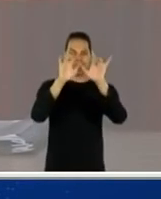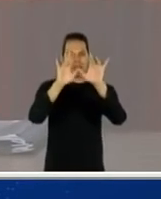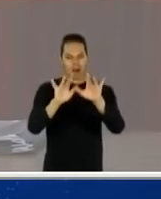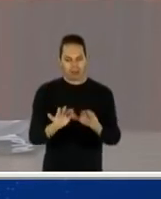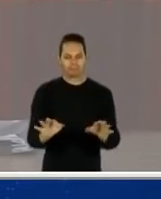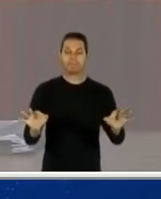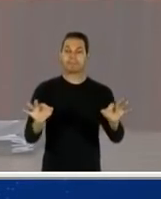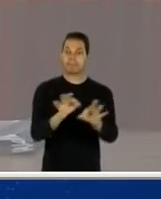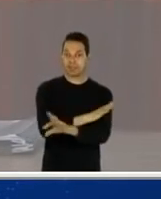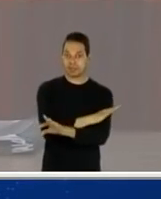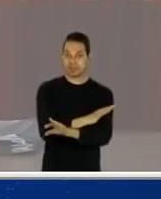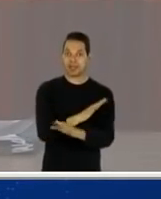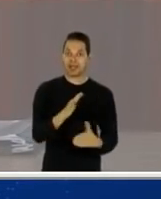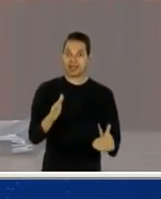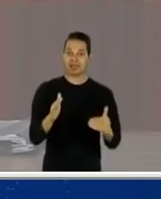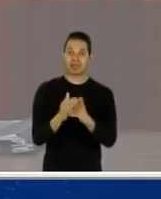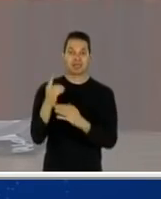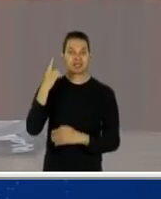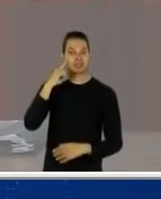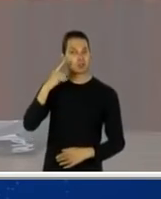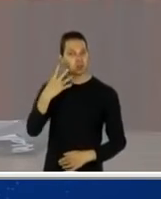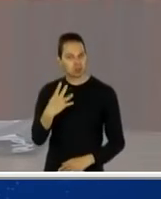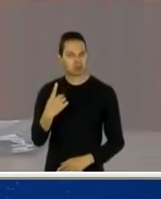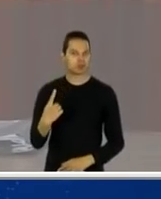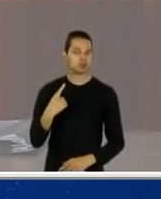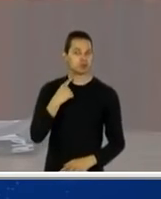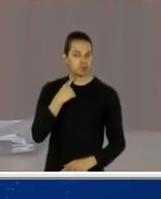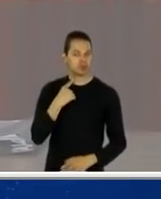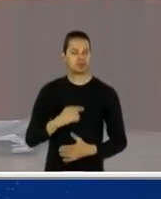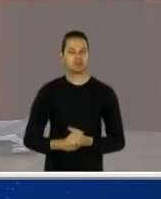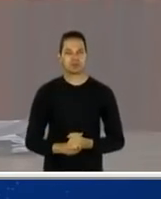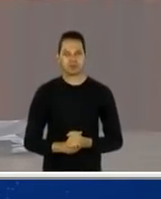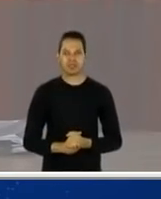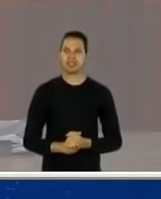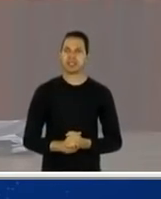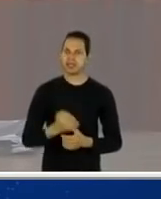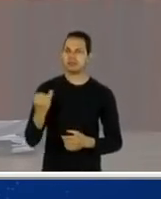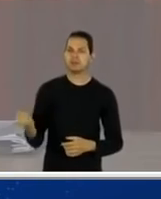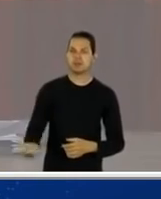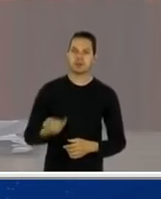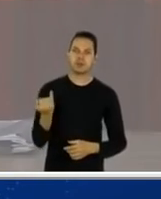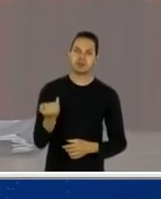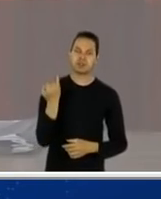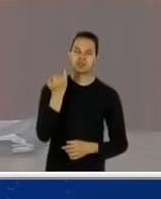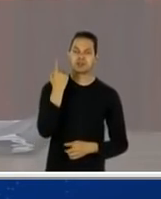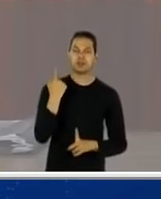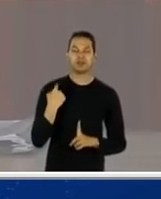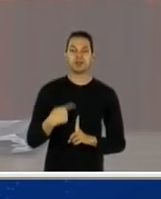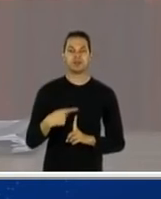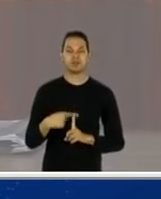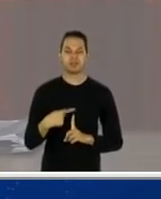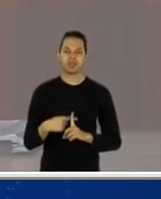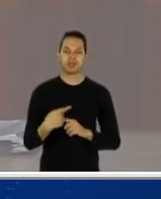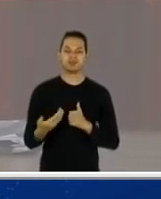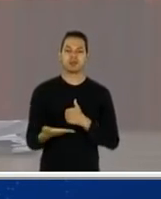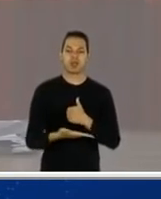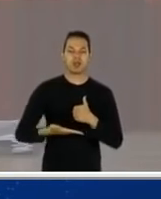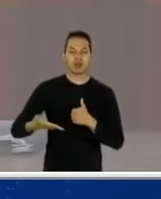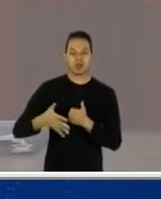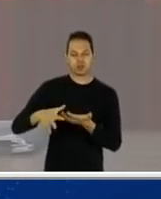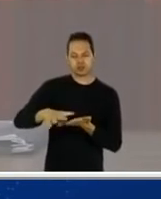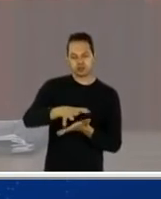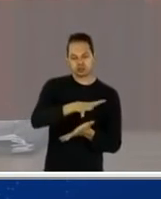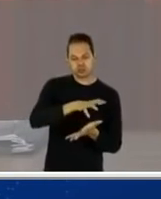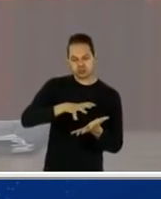do imi e do Ita que são instituições de excelência o reconhecimento internacional levantaram dúvidas sobre